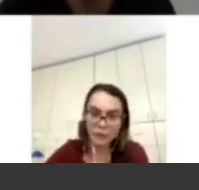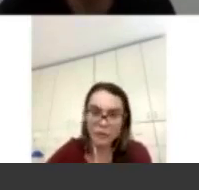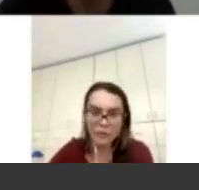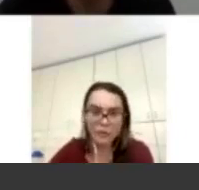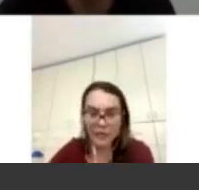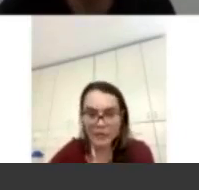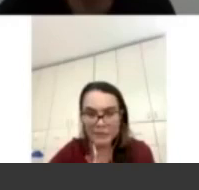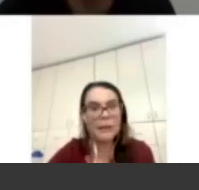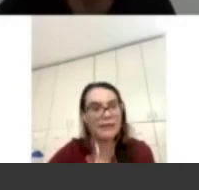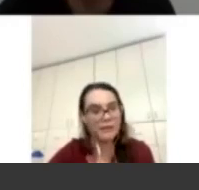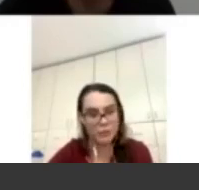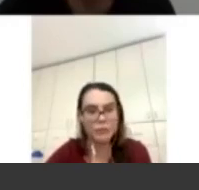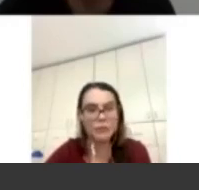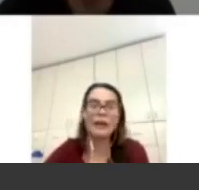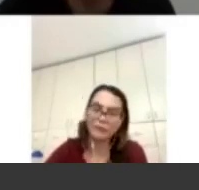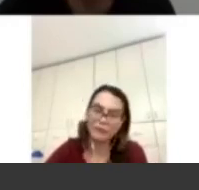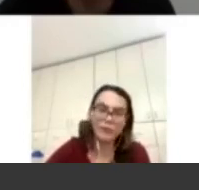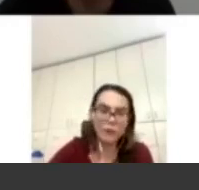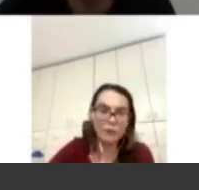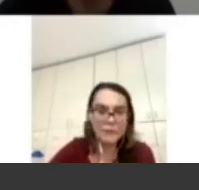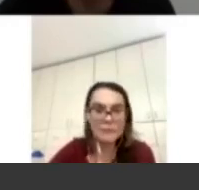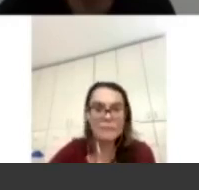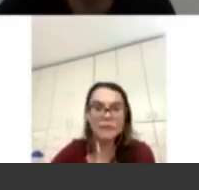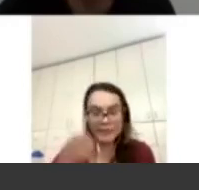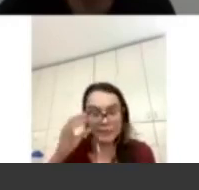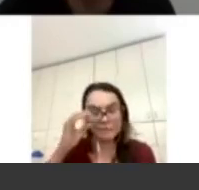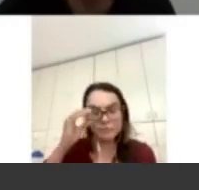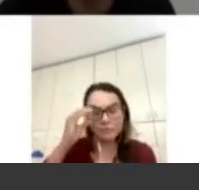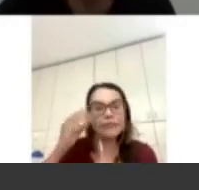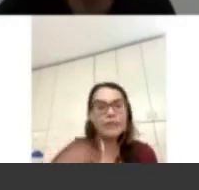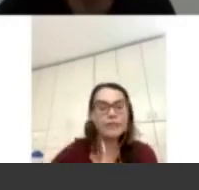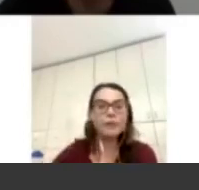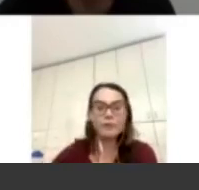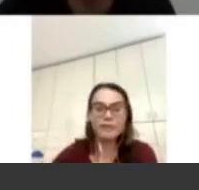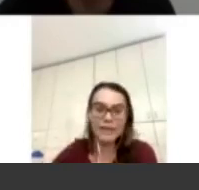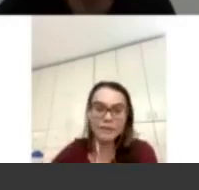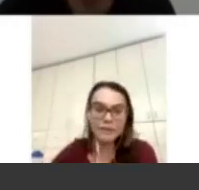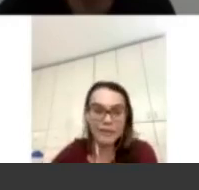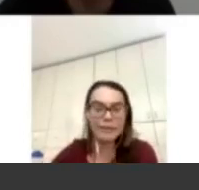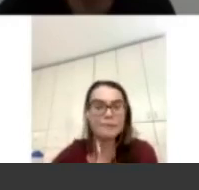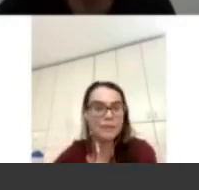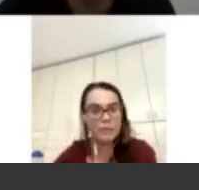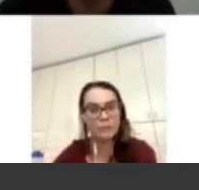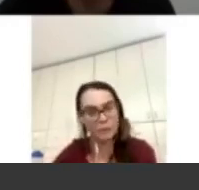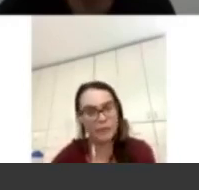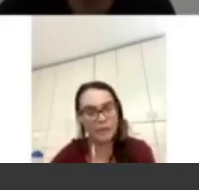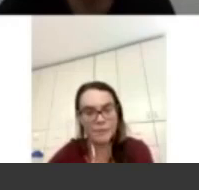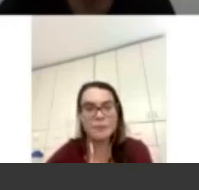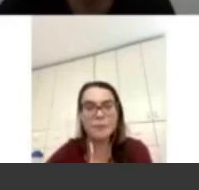o download do PAC, o PAC adulto, o PAC Florianópolis, que é disponibilizado no link